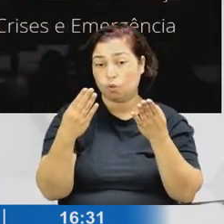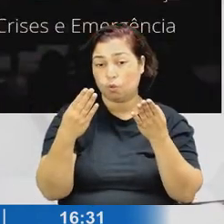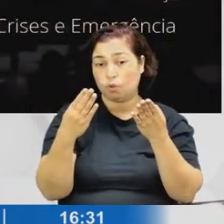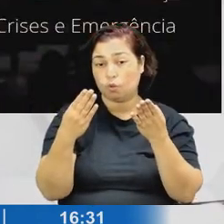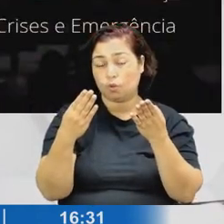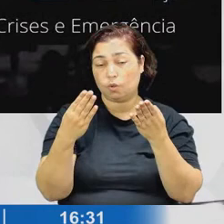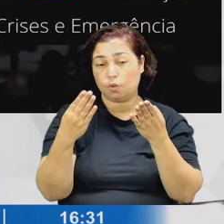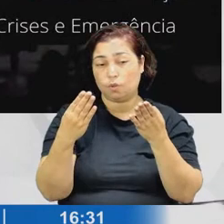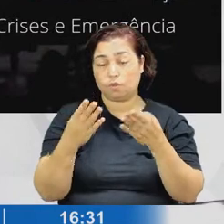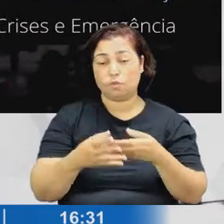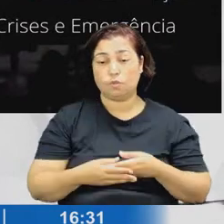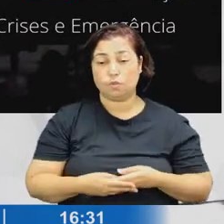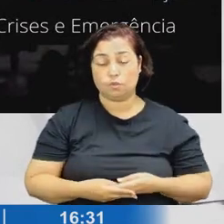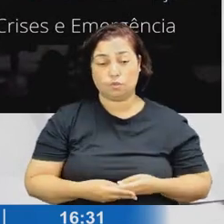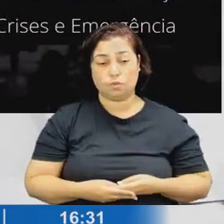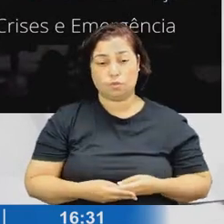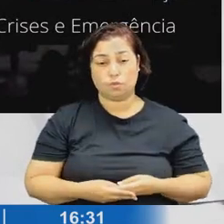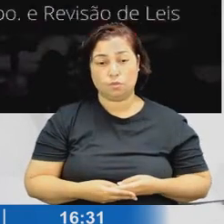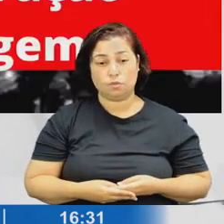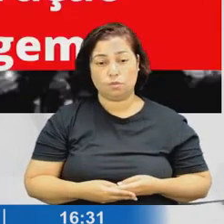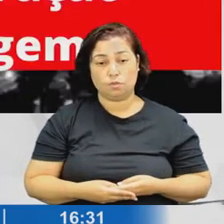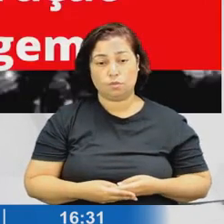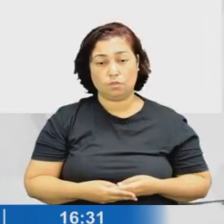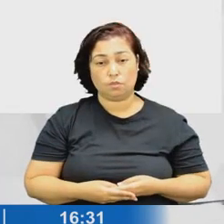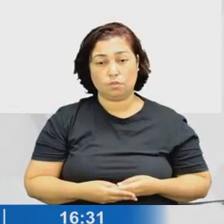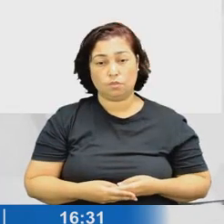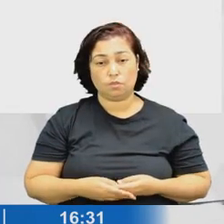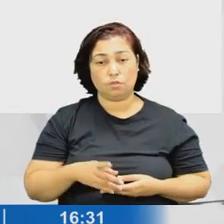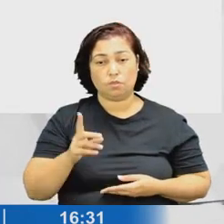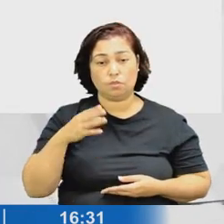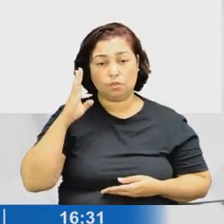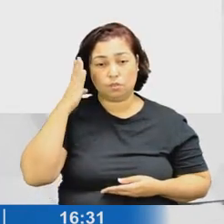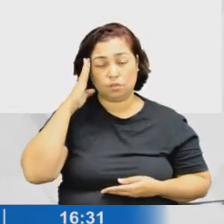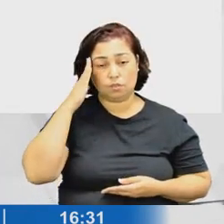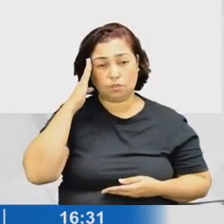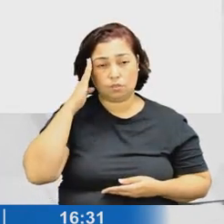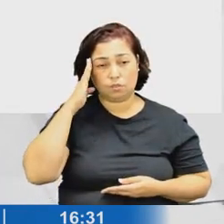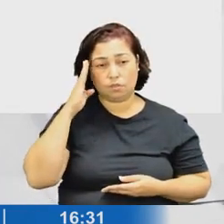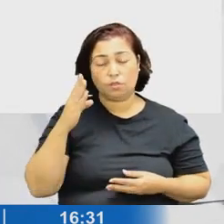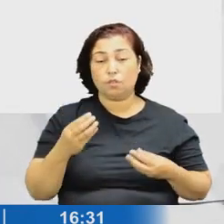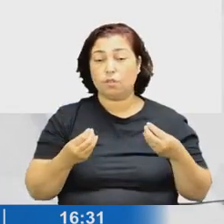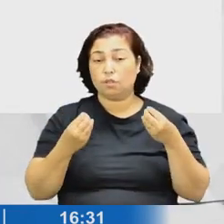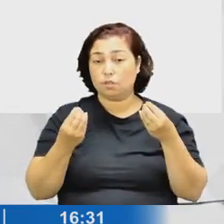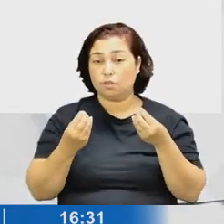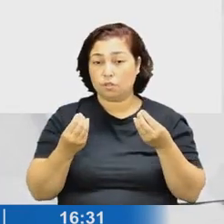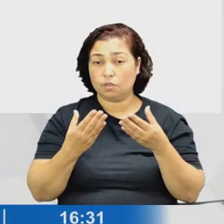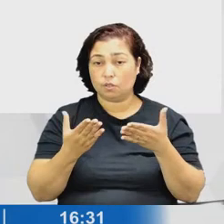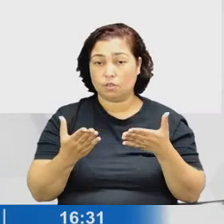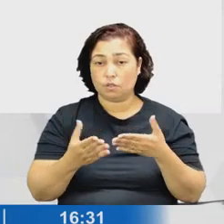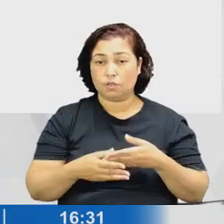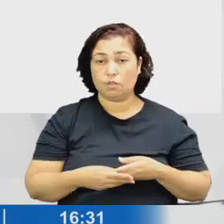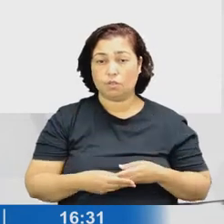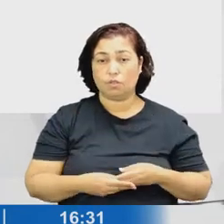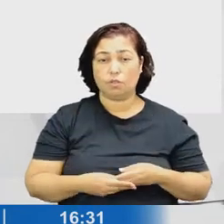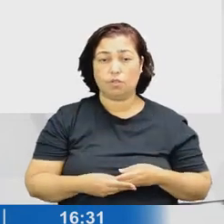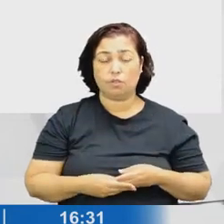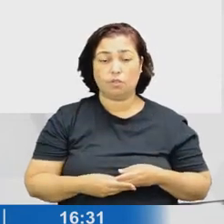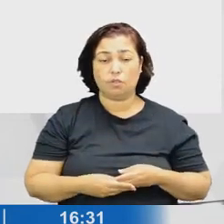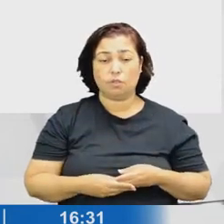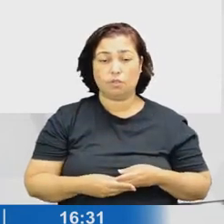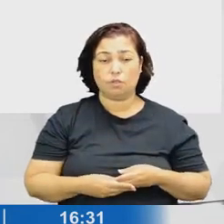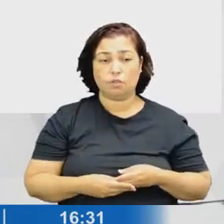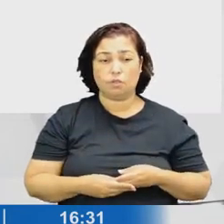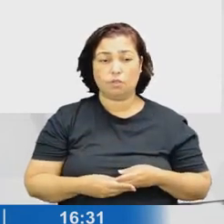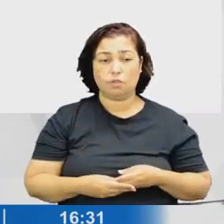é zelador é missionária técnica popularizador e depois tem que entender também Qual são os arquétipos políticos né que são muito falados tem quatro